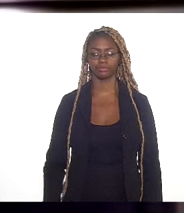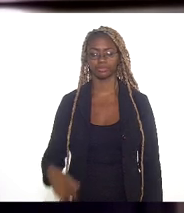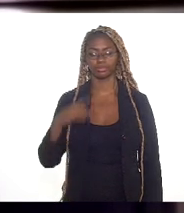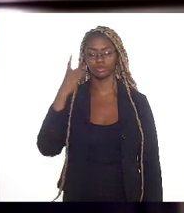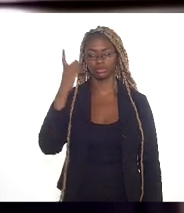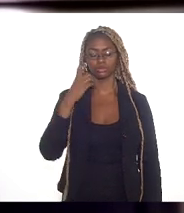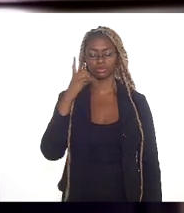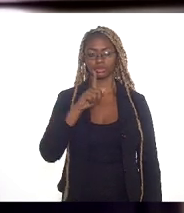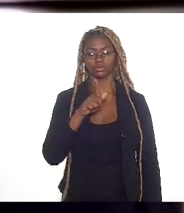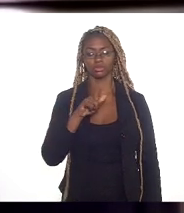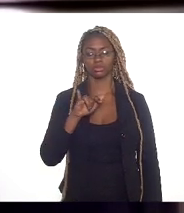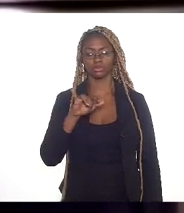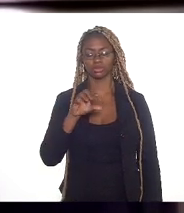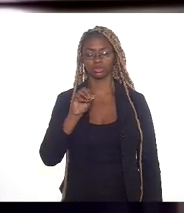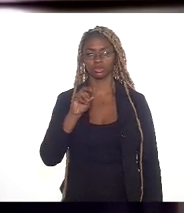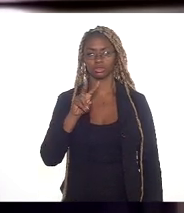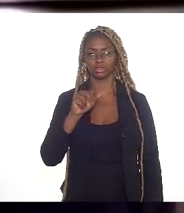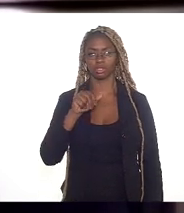Deputado Giovanni Ratinho.